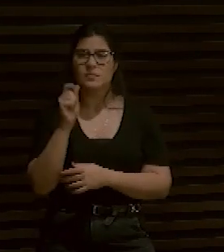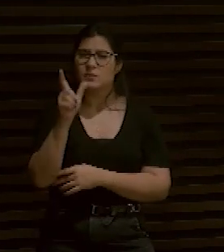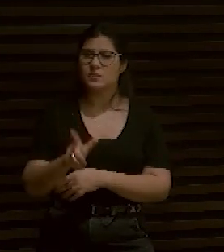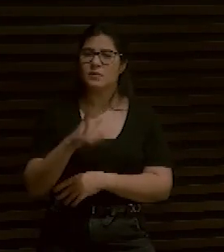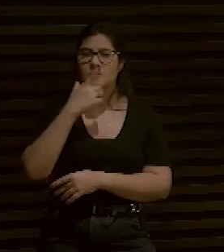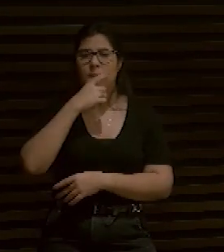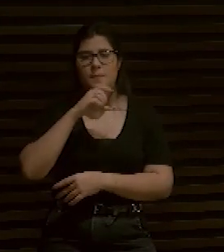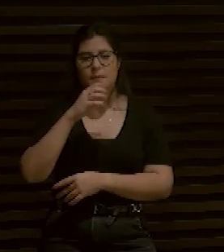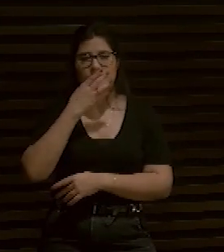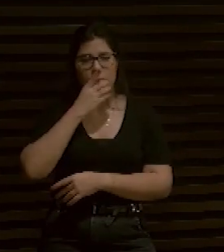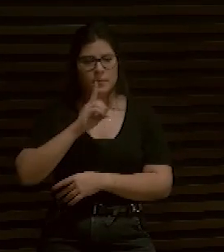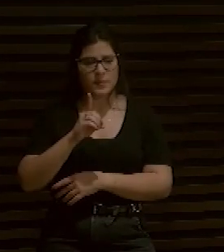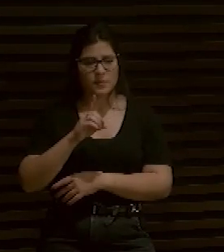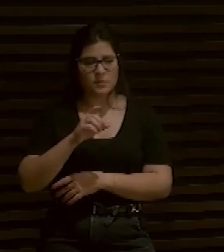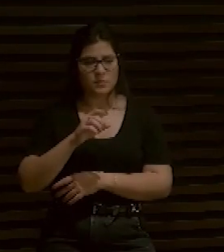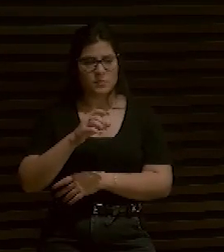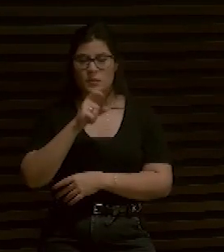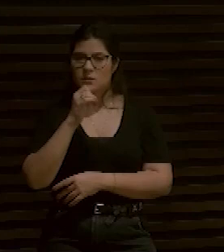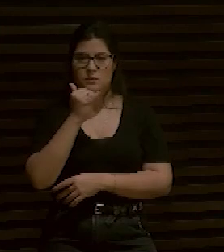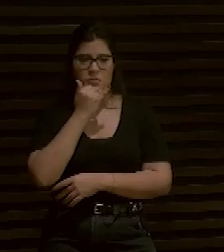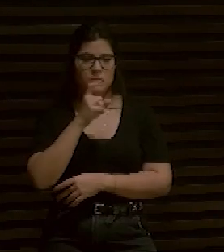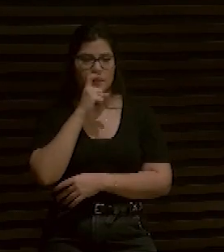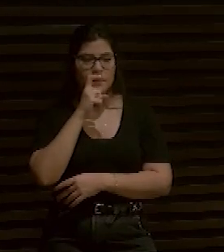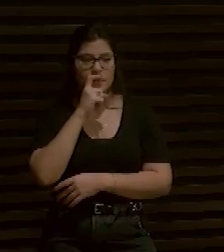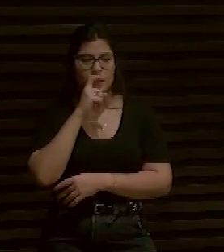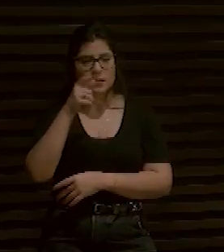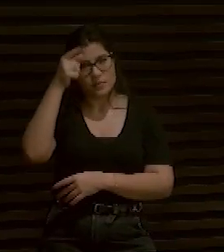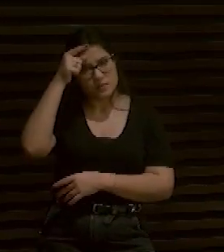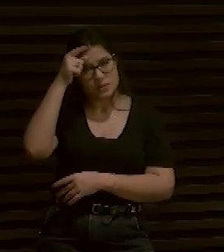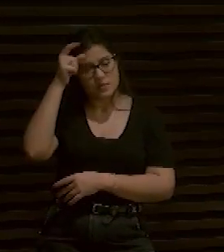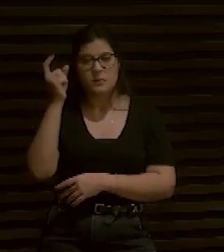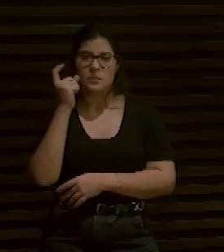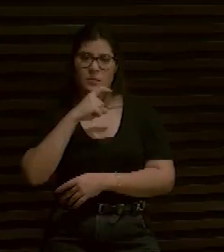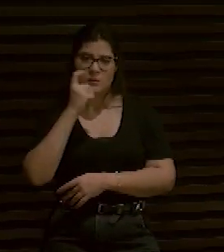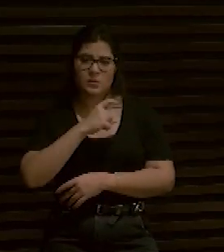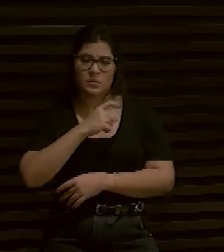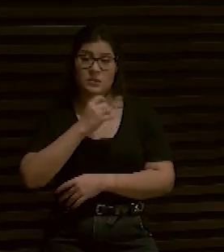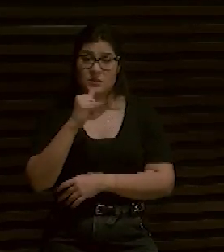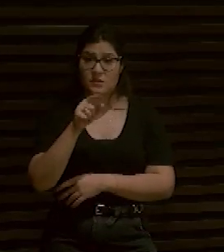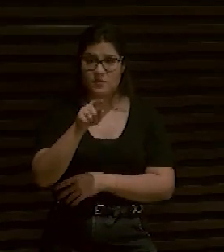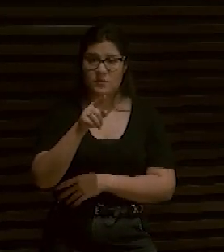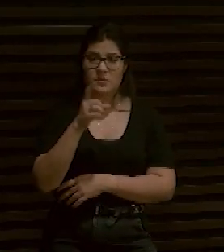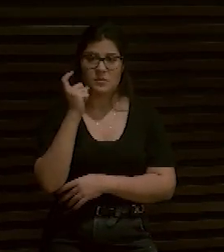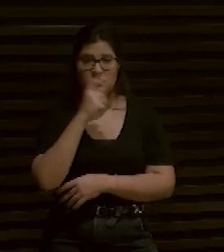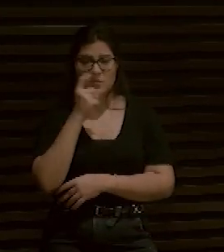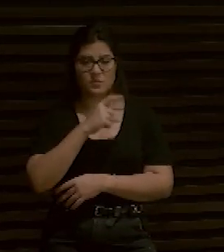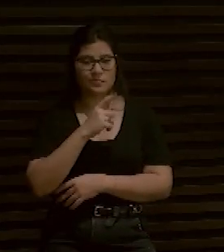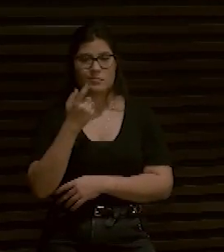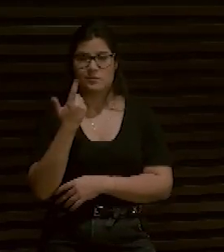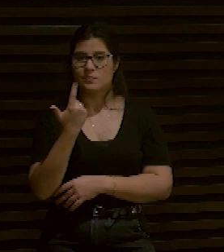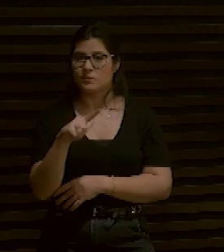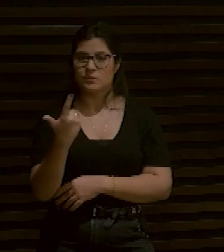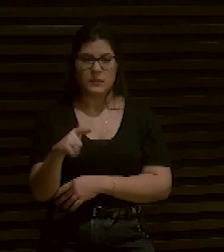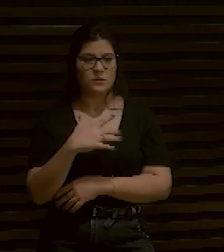diabo. Satanás. Então, se você é mentiroso, você não é o filhinho